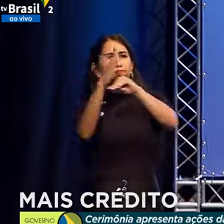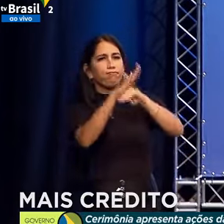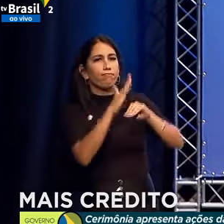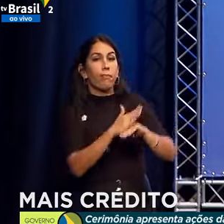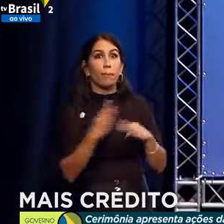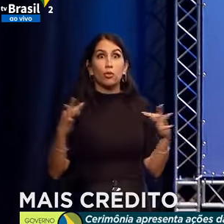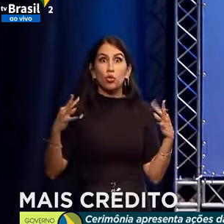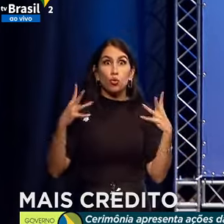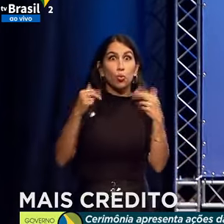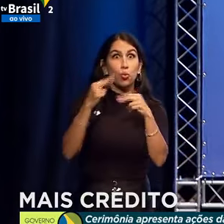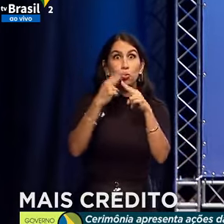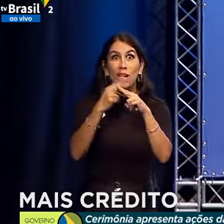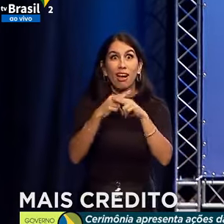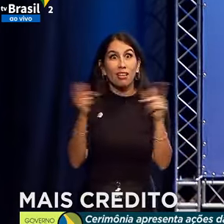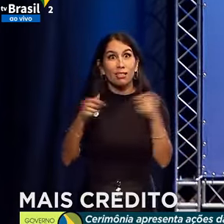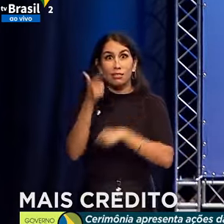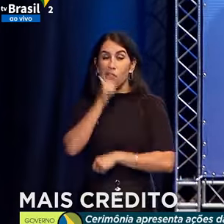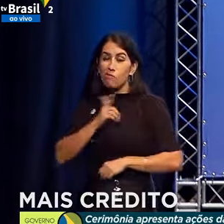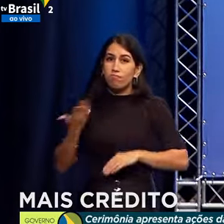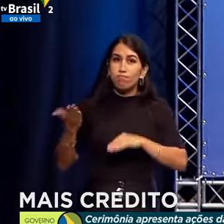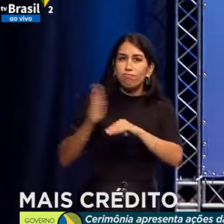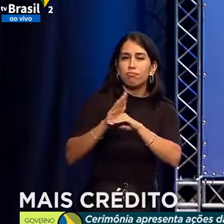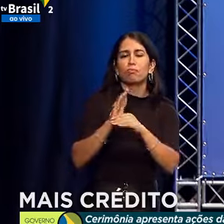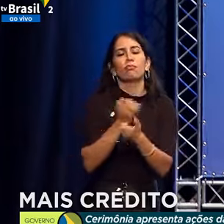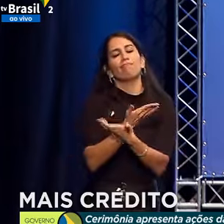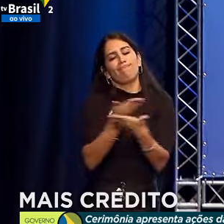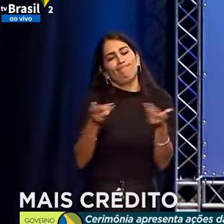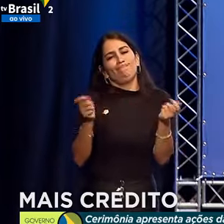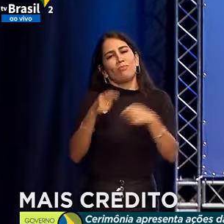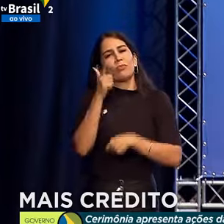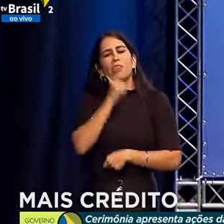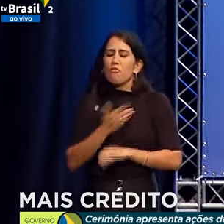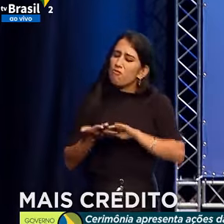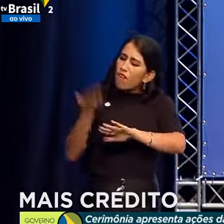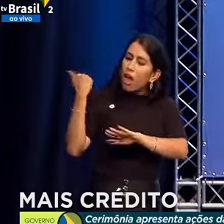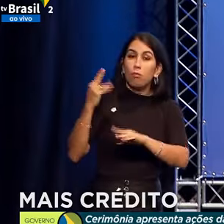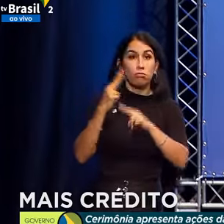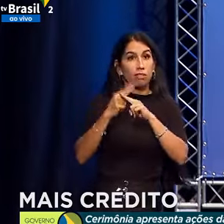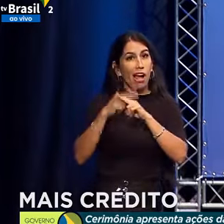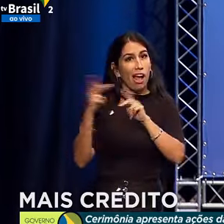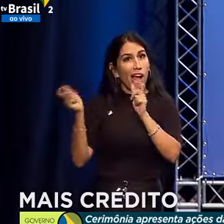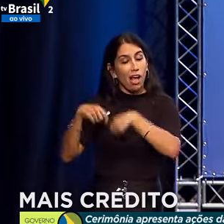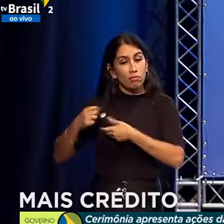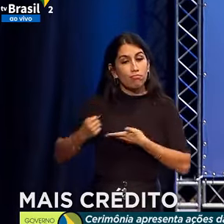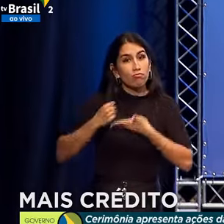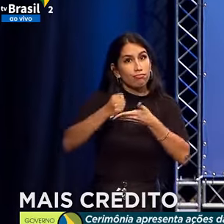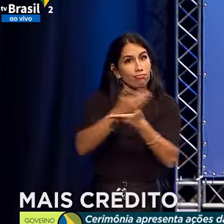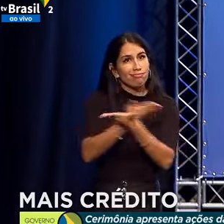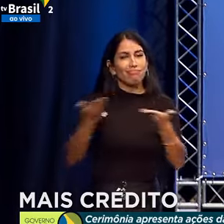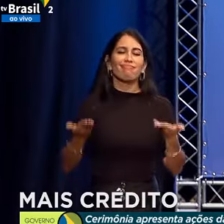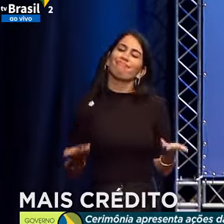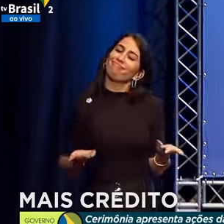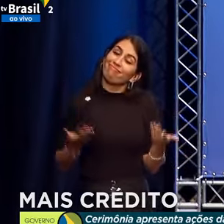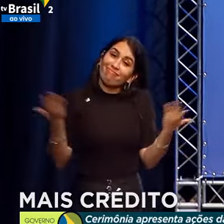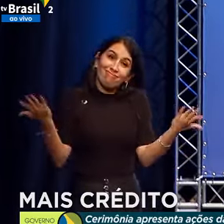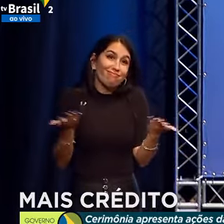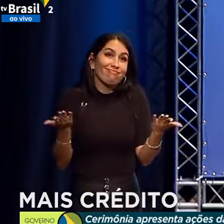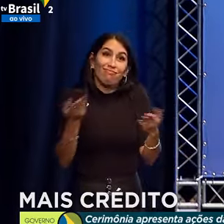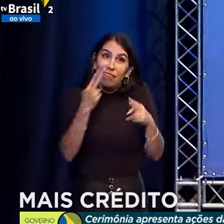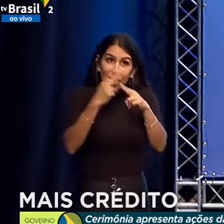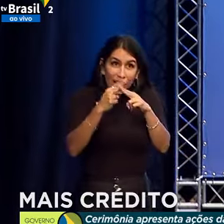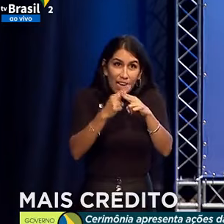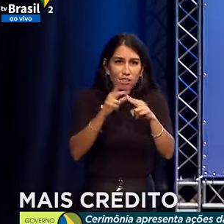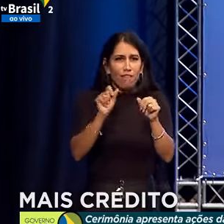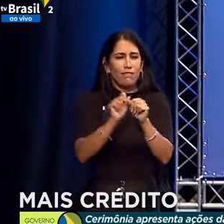Caixa? Porque, pelo menos, ali nós temos um controle operacional. Vamos com a Caixa, mergulhamos para dentro da Caixa. E a Caixa fez um trabalho